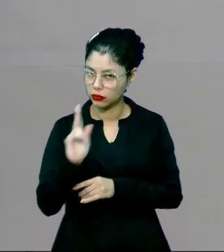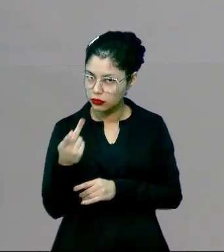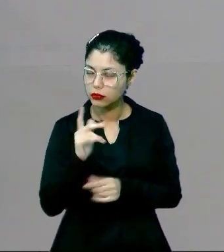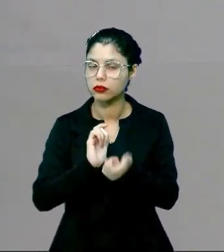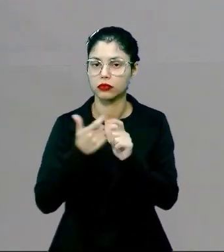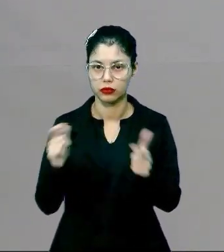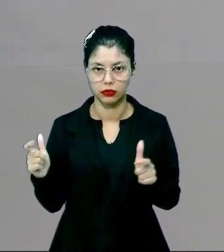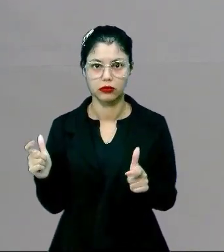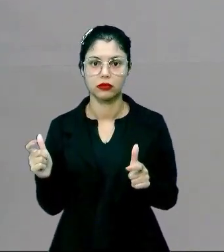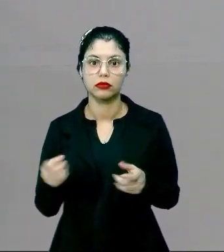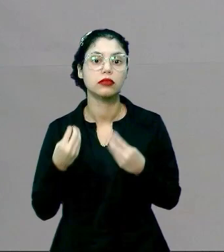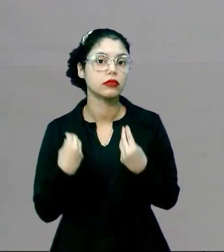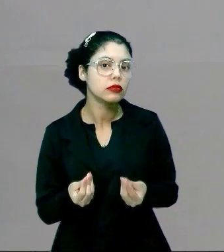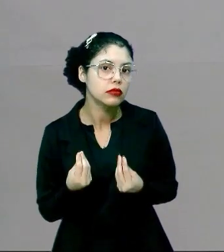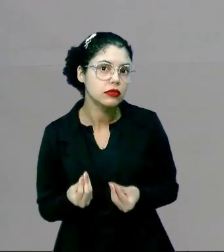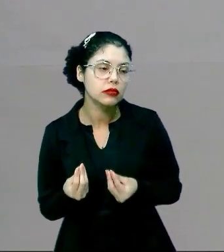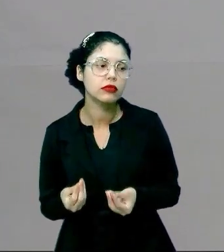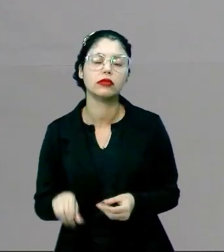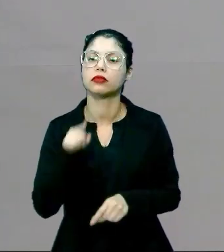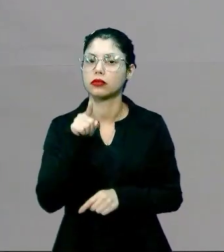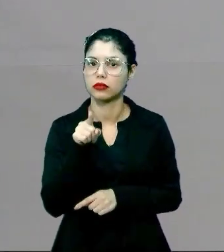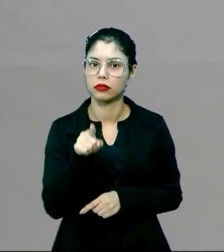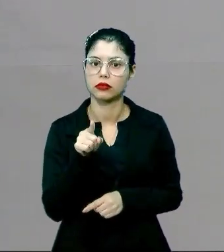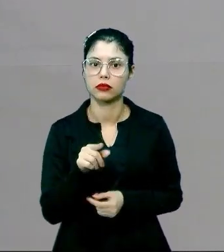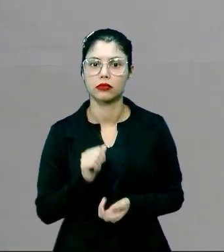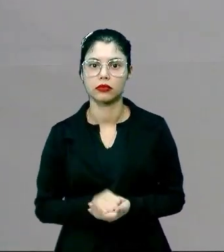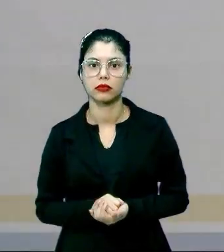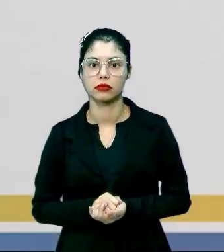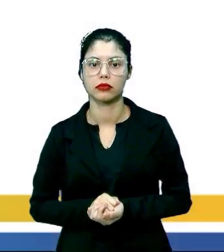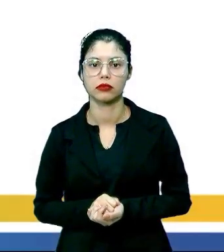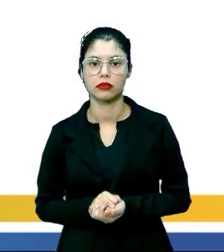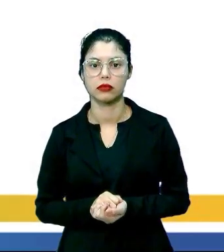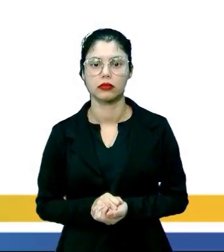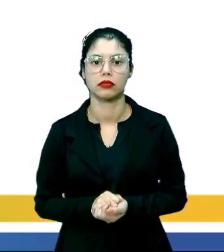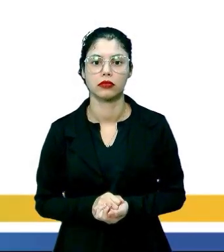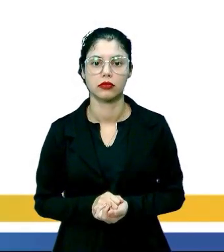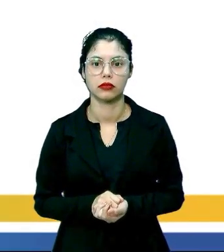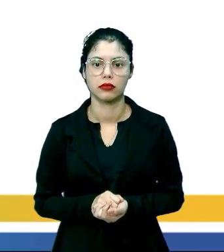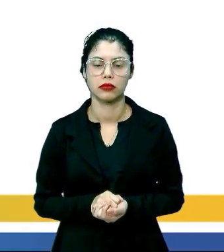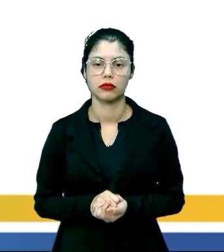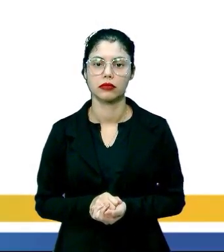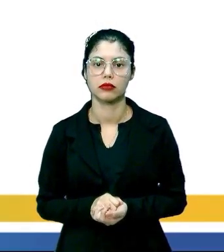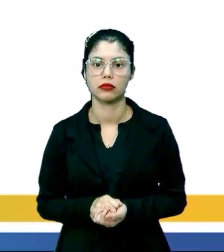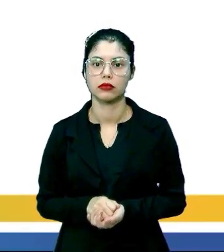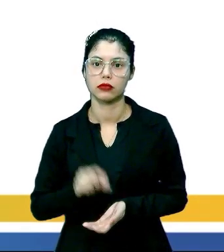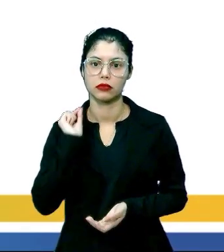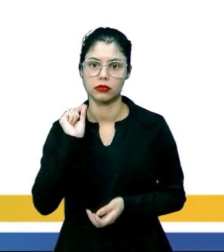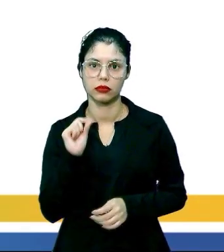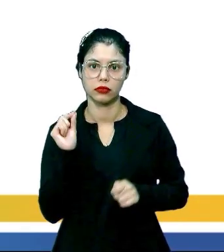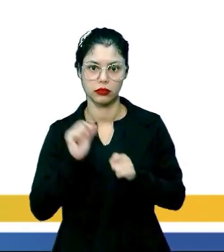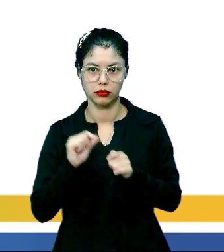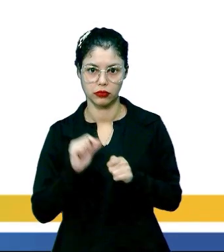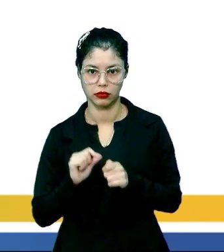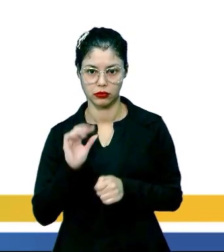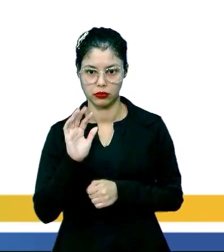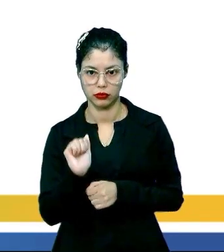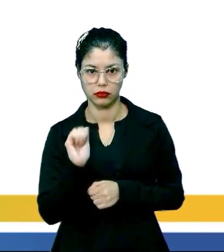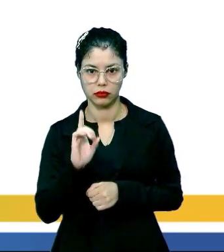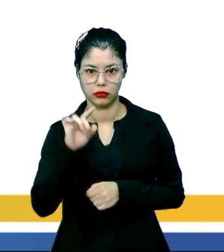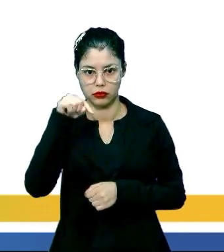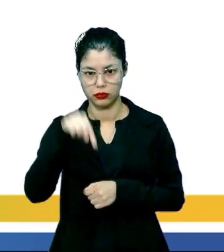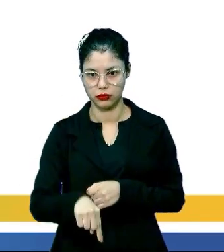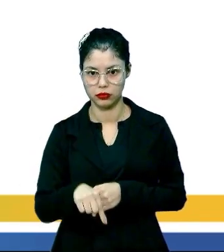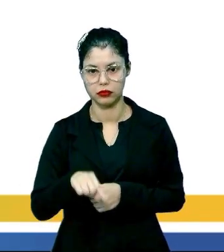vai aumentar. Para quê? Para que você não se desidrate, tá certo? E o que faz o ADH